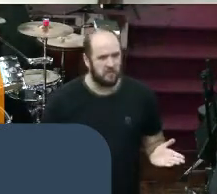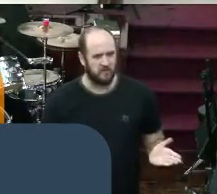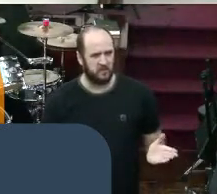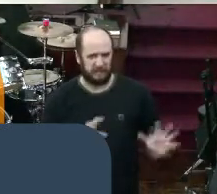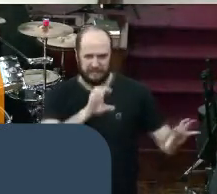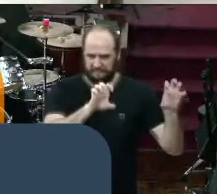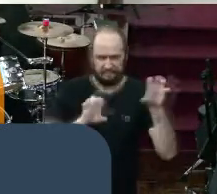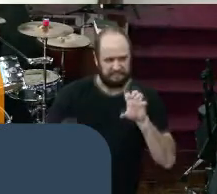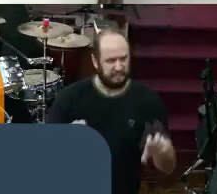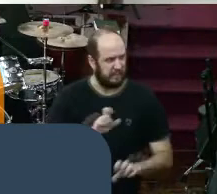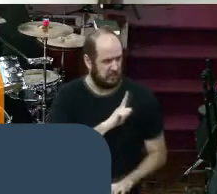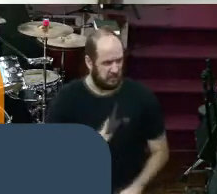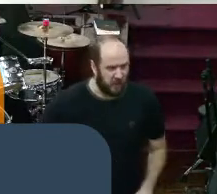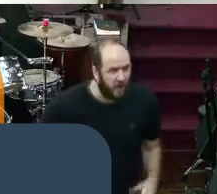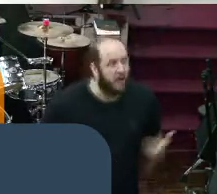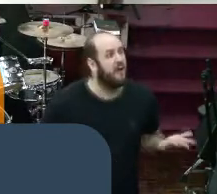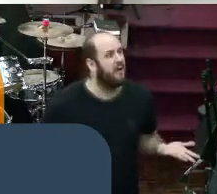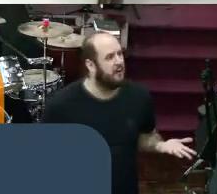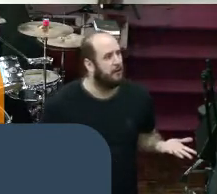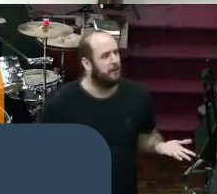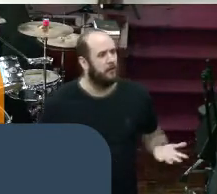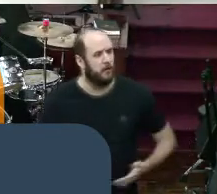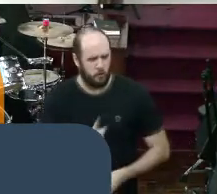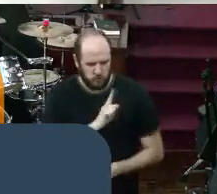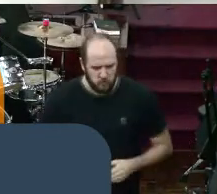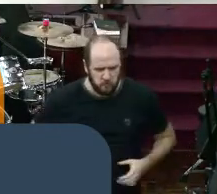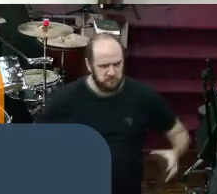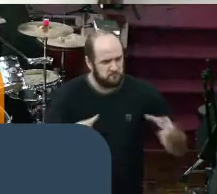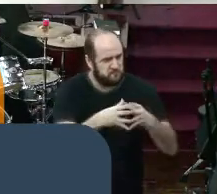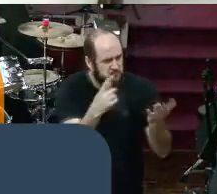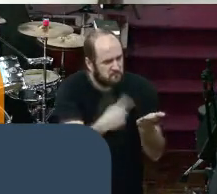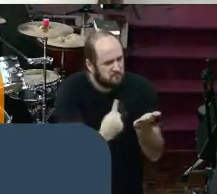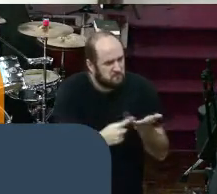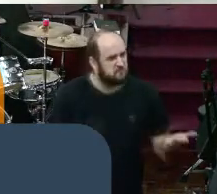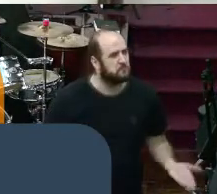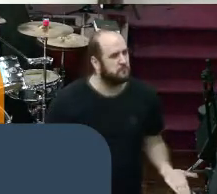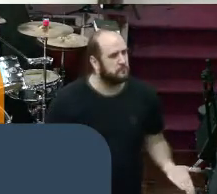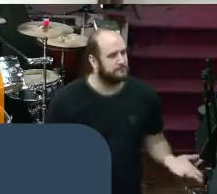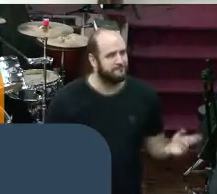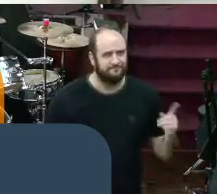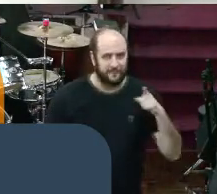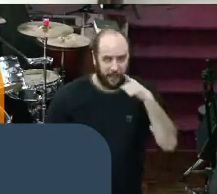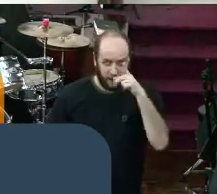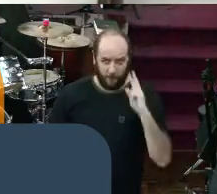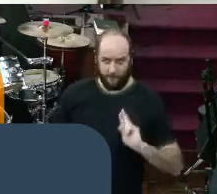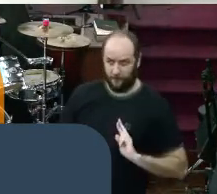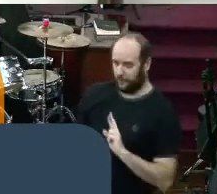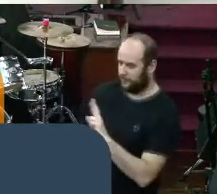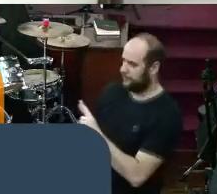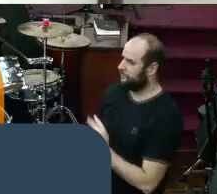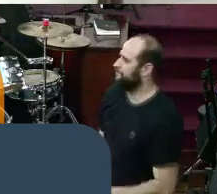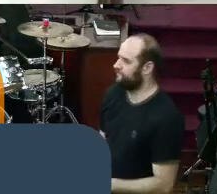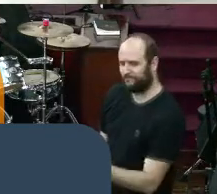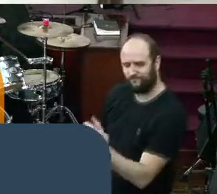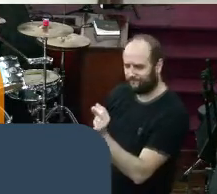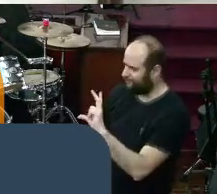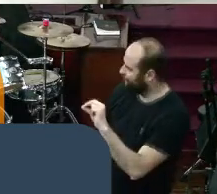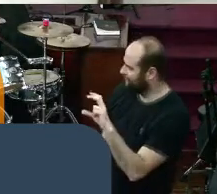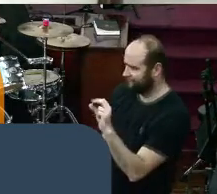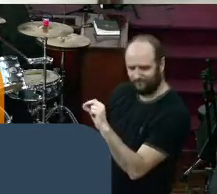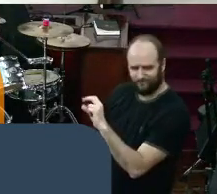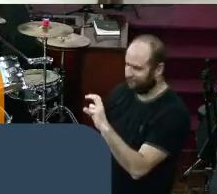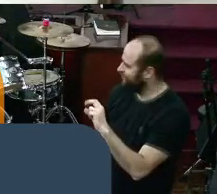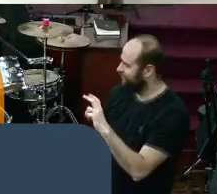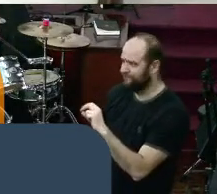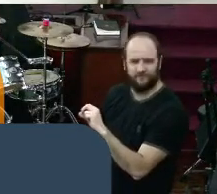governo estadual? O governo municipal? E você vai responder: não, não, não, não, não. Quem está no controle,